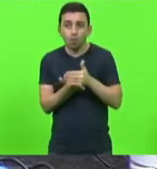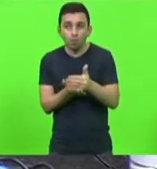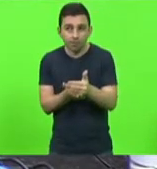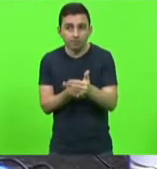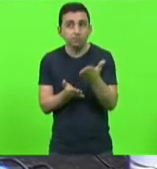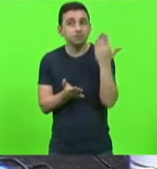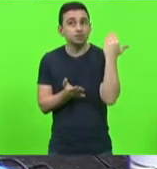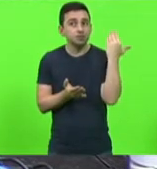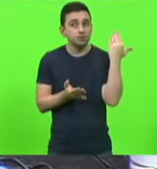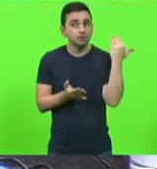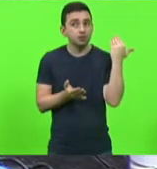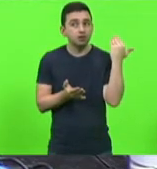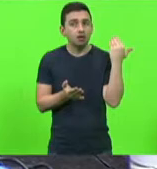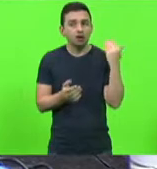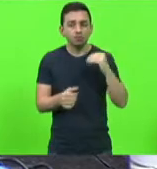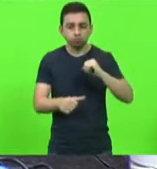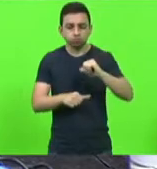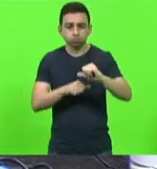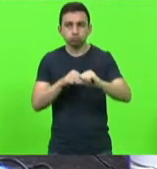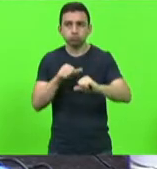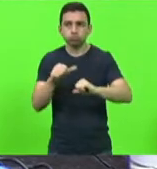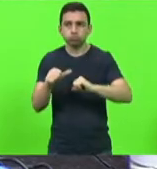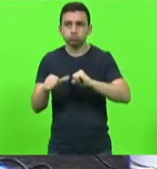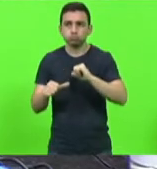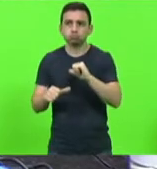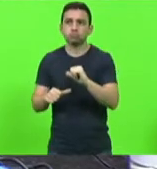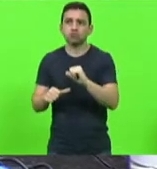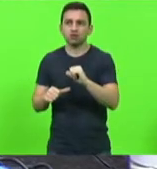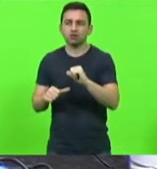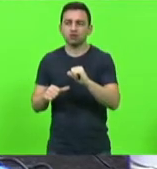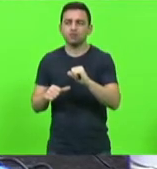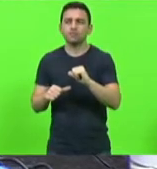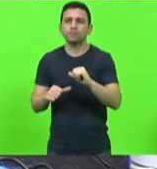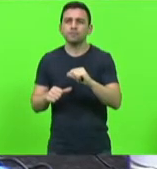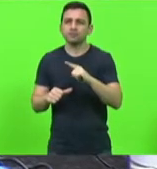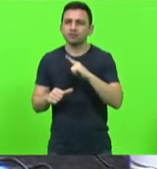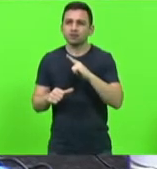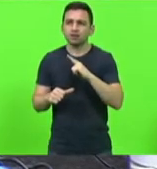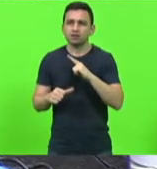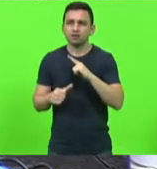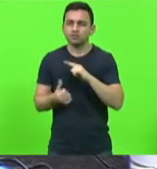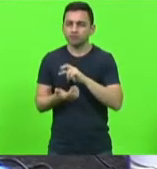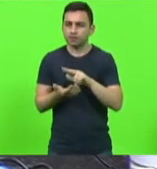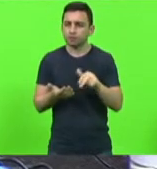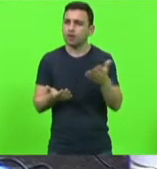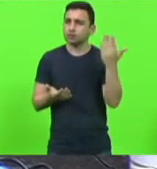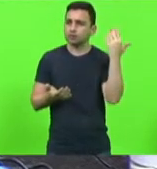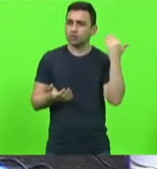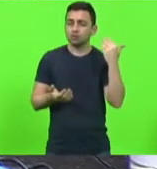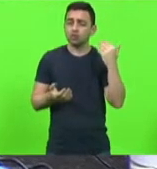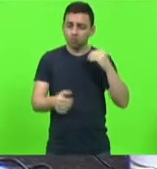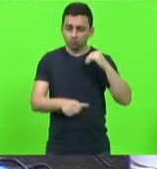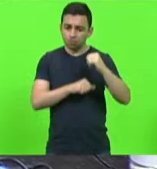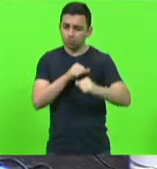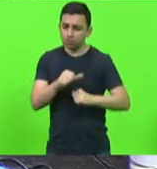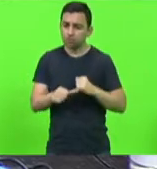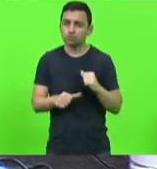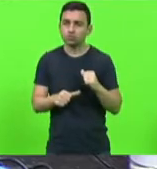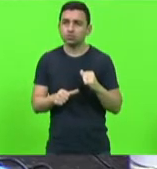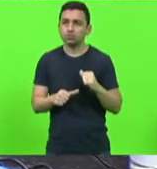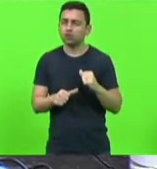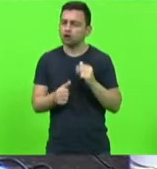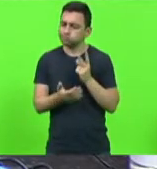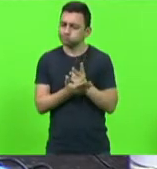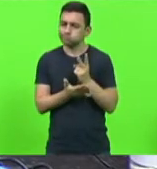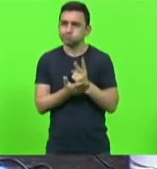surgiram vão mudando. Apesar de as condições que existiam quando elas surgiram terem mudado, elas vão se mantendo.